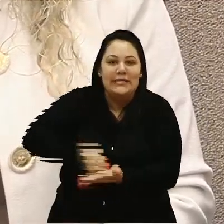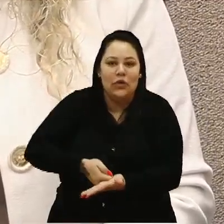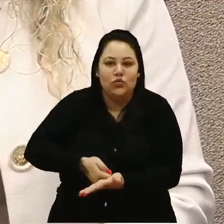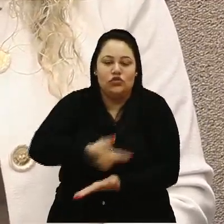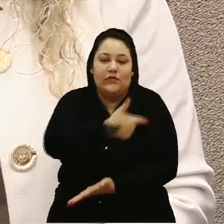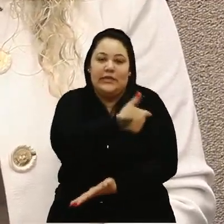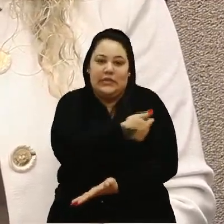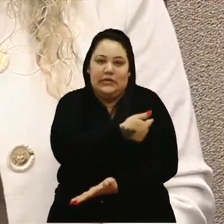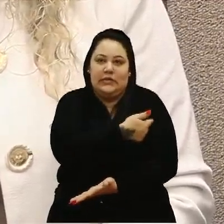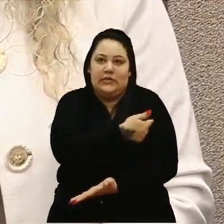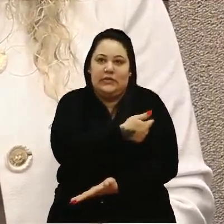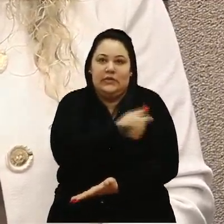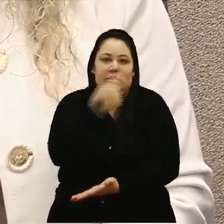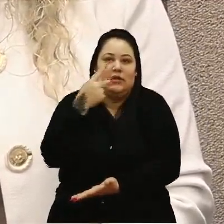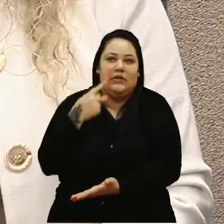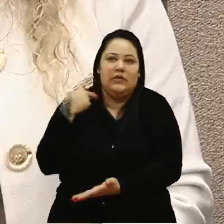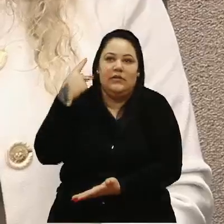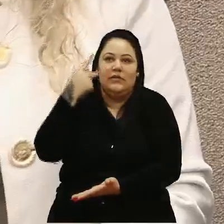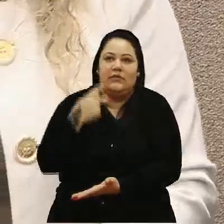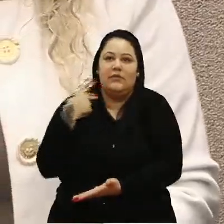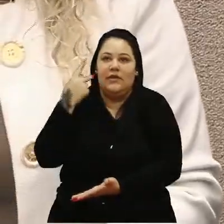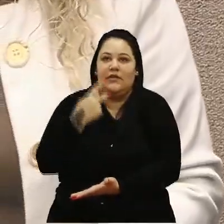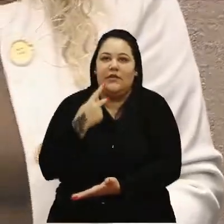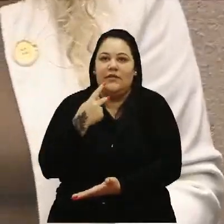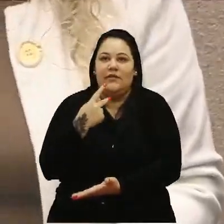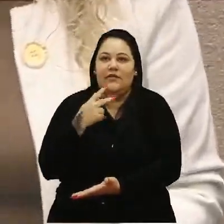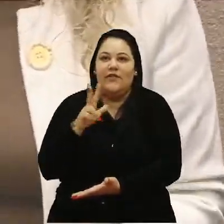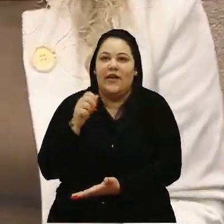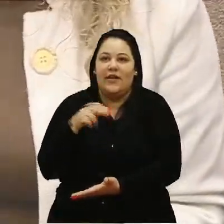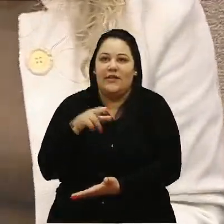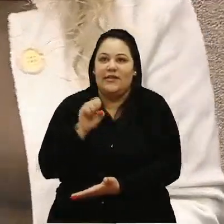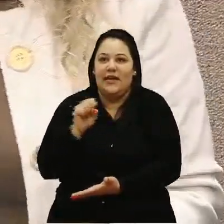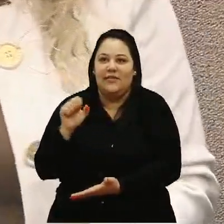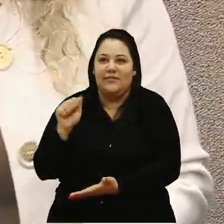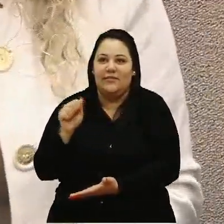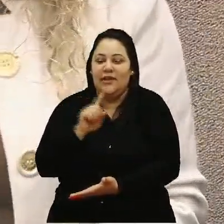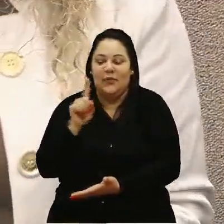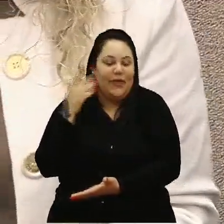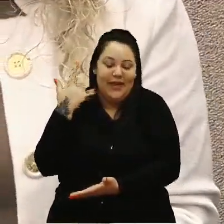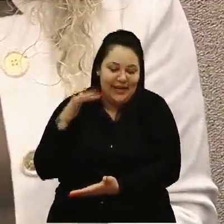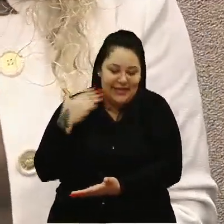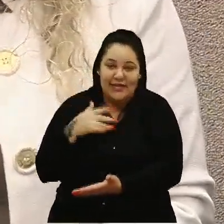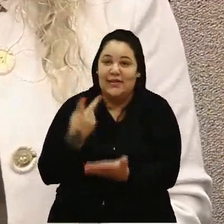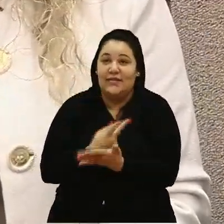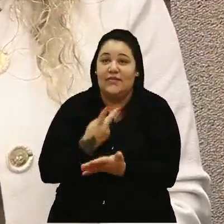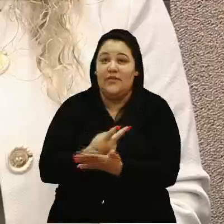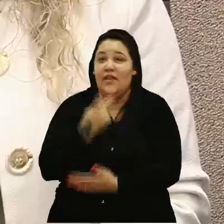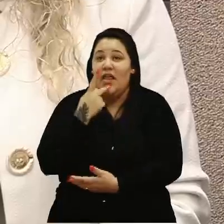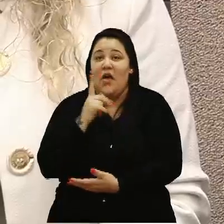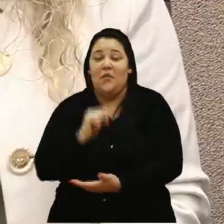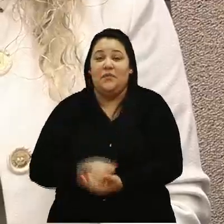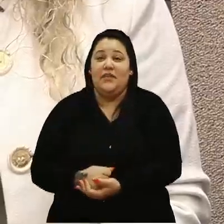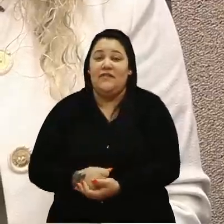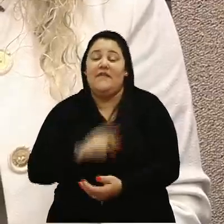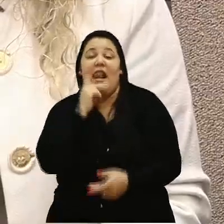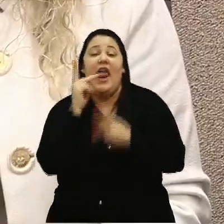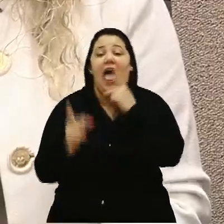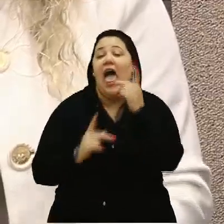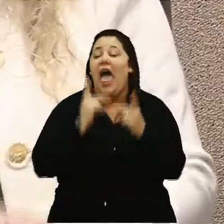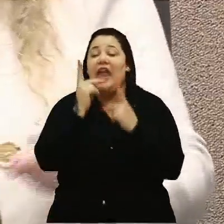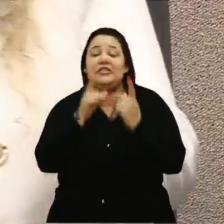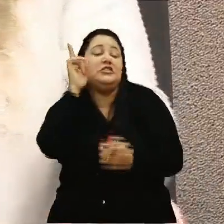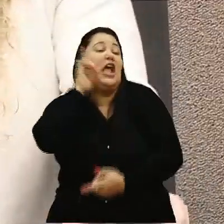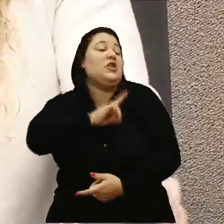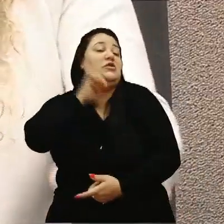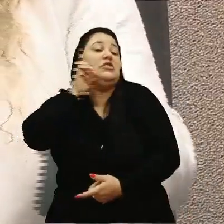obrigatoriedade. E a vereadora Vanessa foi ali e disse, a Andressa, foi ali e disse assim, disseram que nos Estados